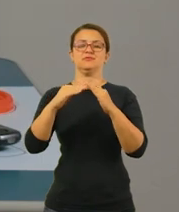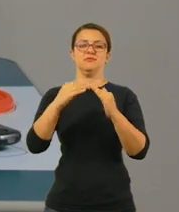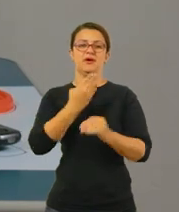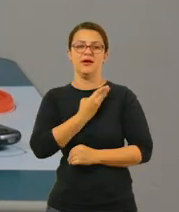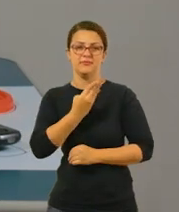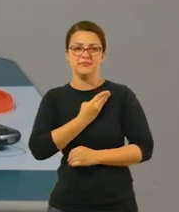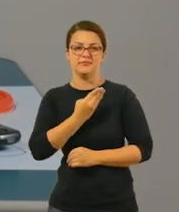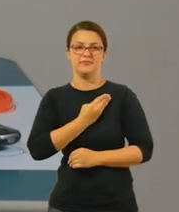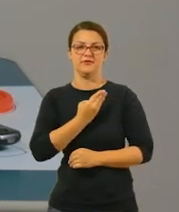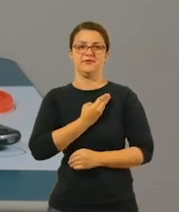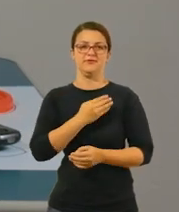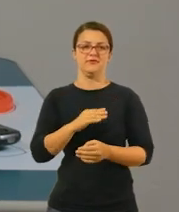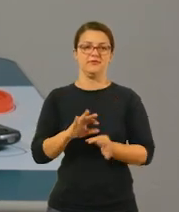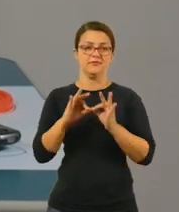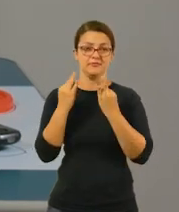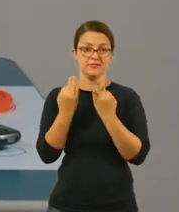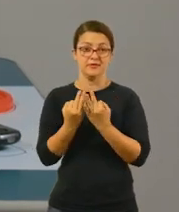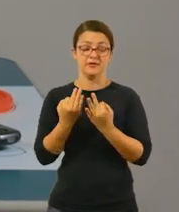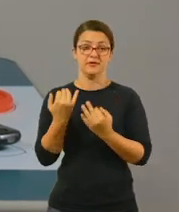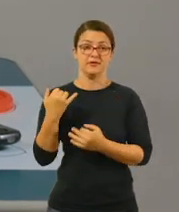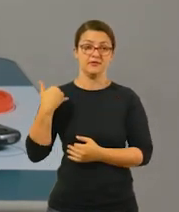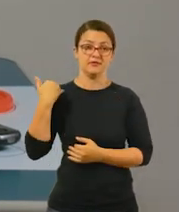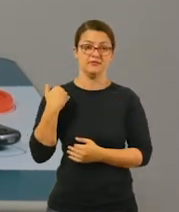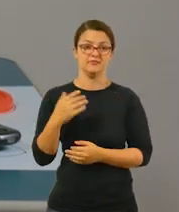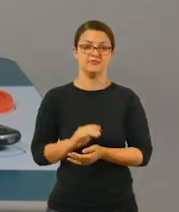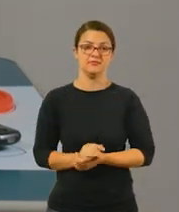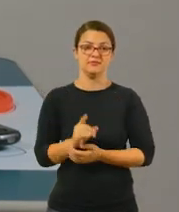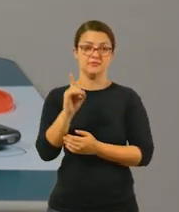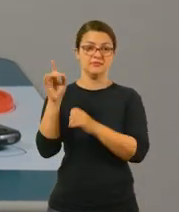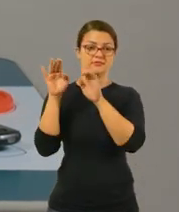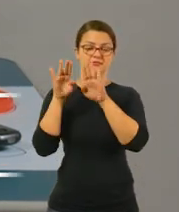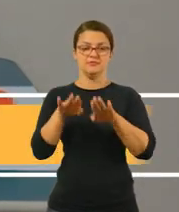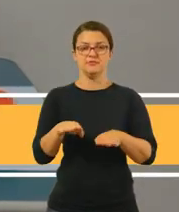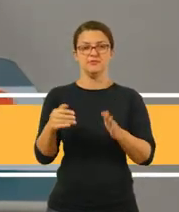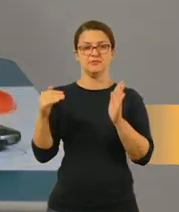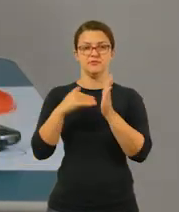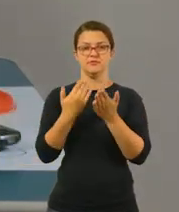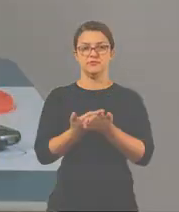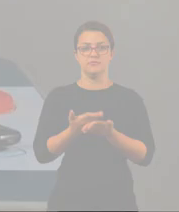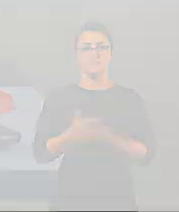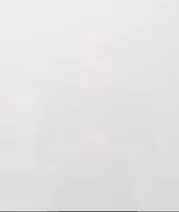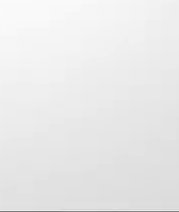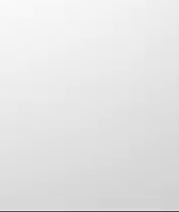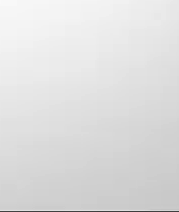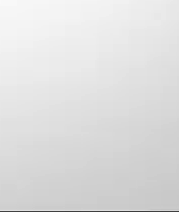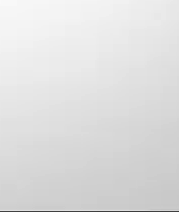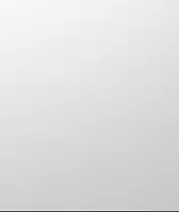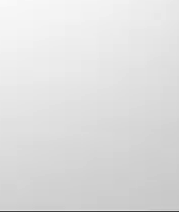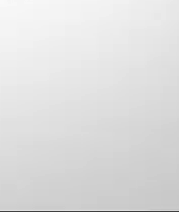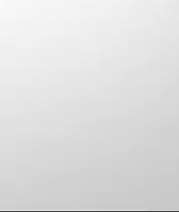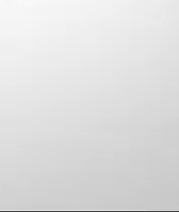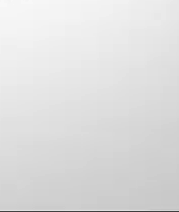possuem crianças com essa faixa de idade em casa. E fiquem com Deus e até a próxima aula.